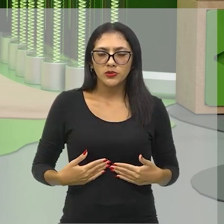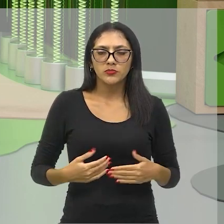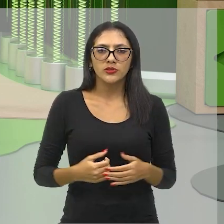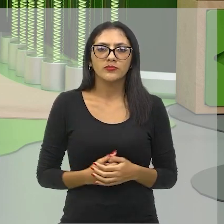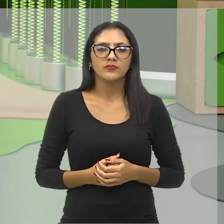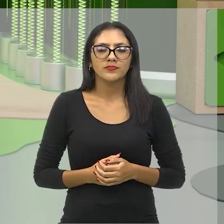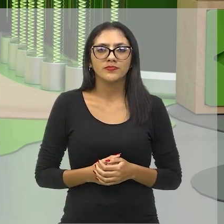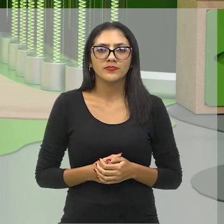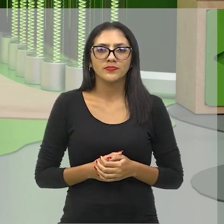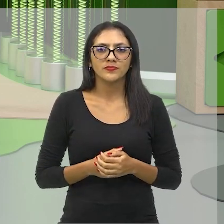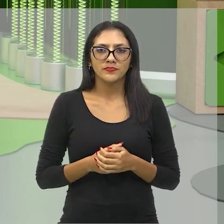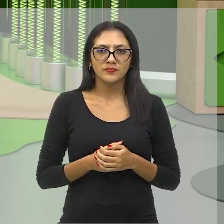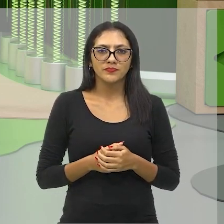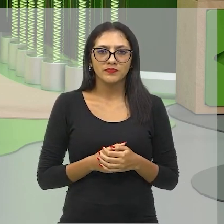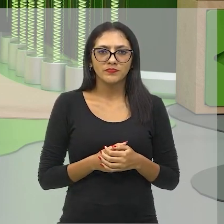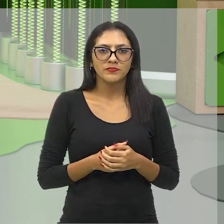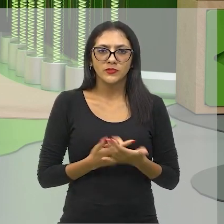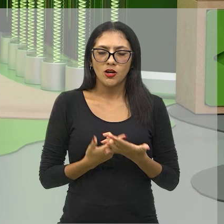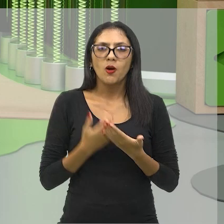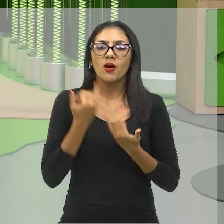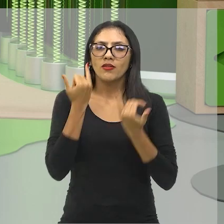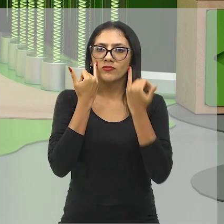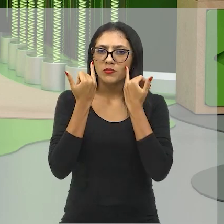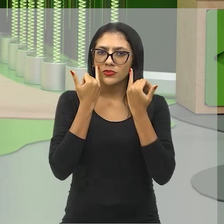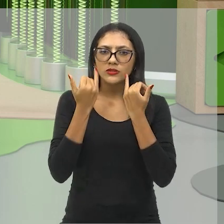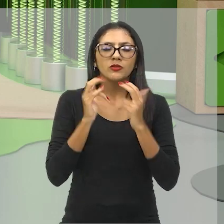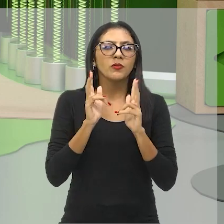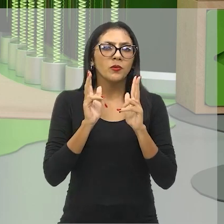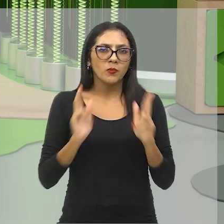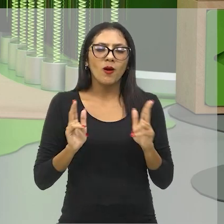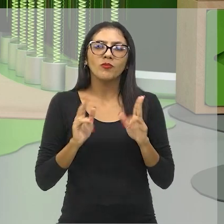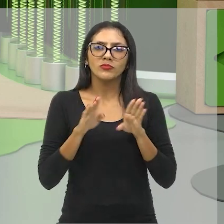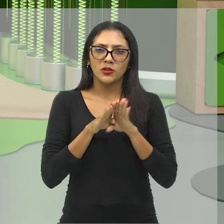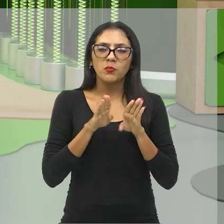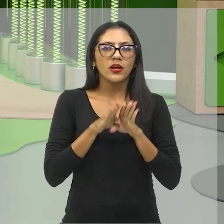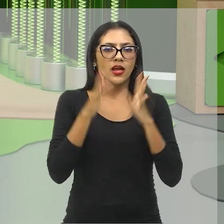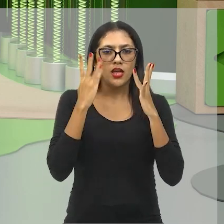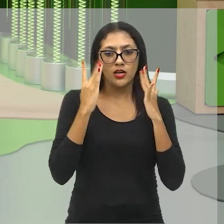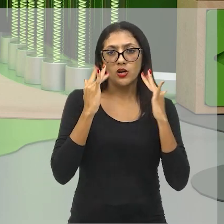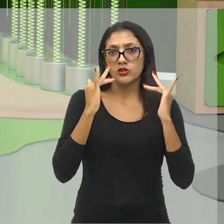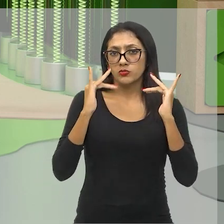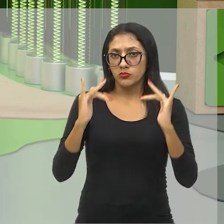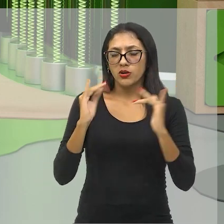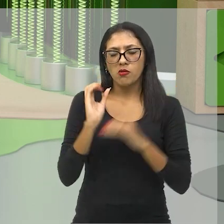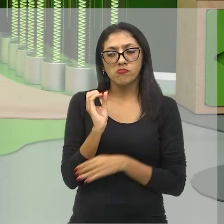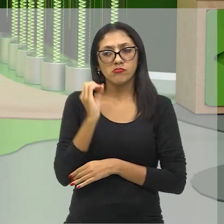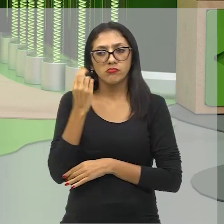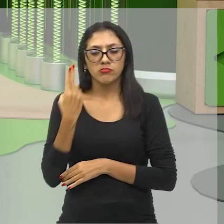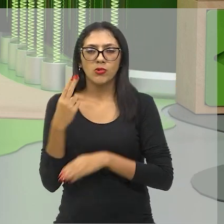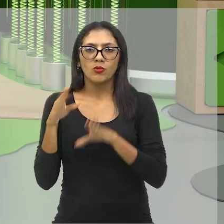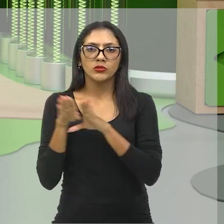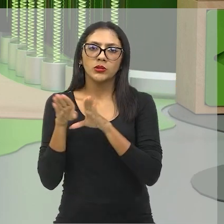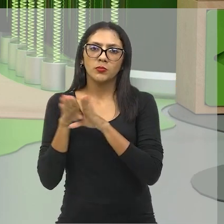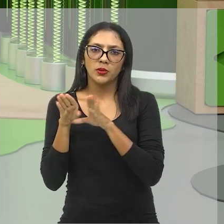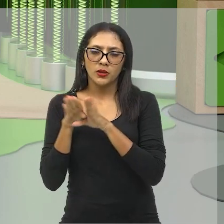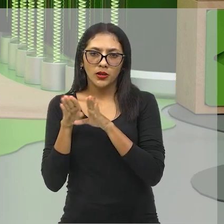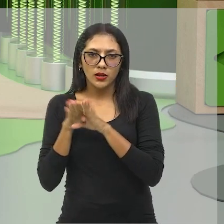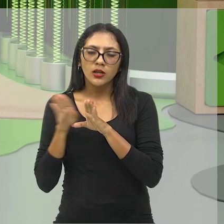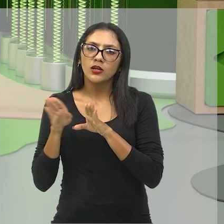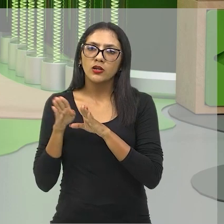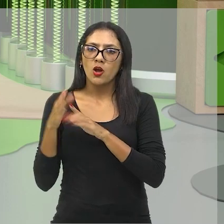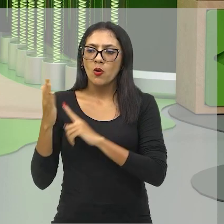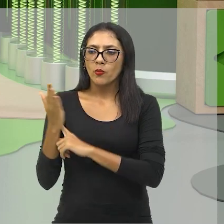reprodução, da fertilização, como nós vimos, que acontece naturalmente, mas pode acontecer também o in vitro, né, a fertilização in vitro, que vai